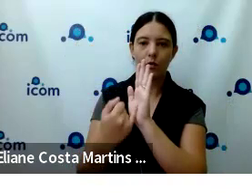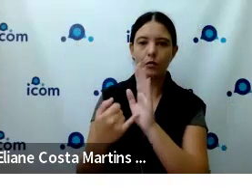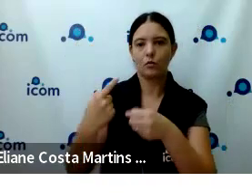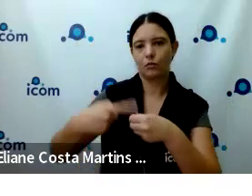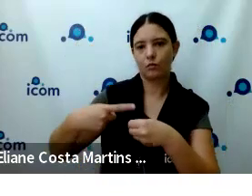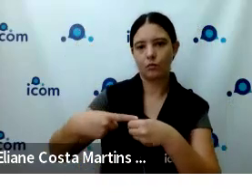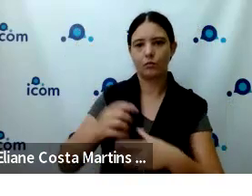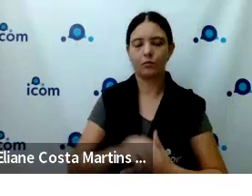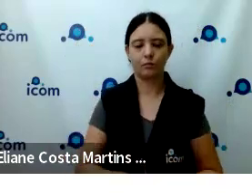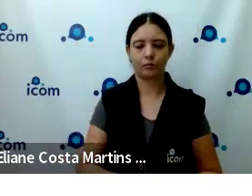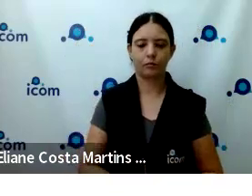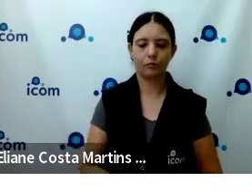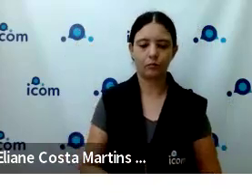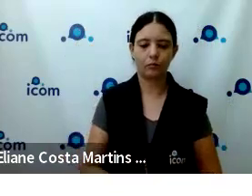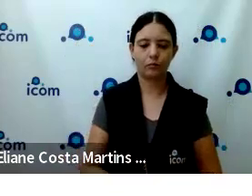municipais.